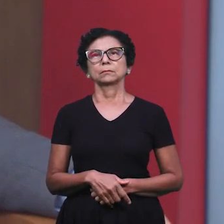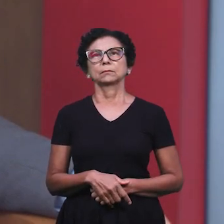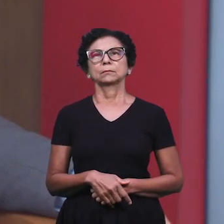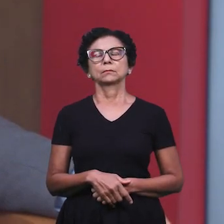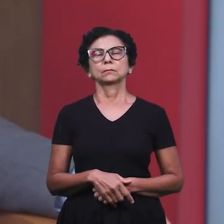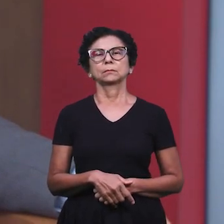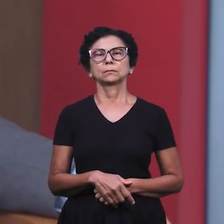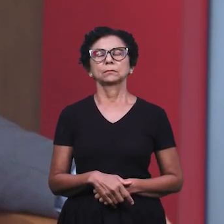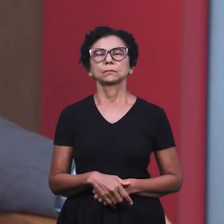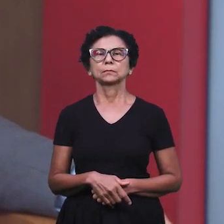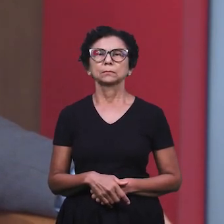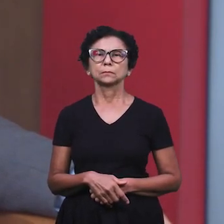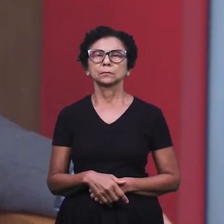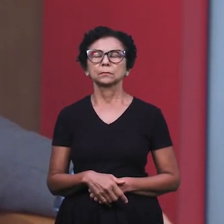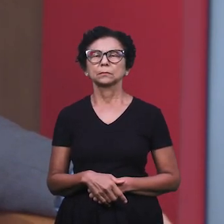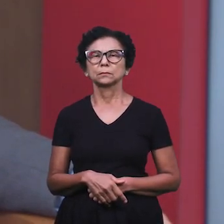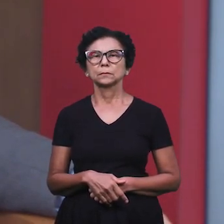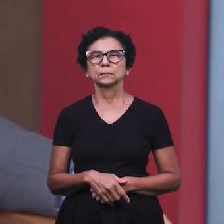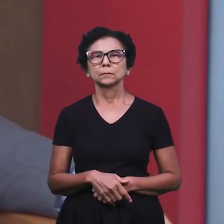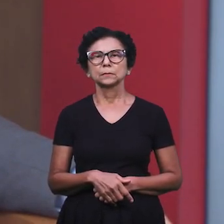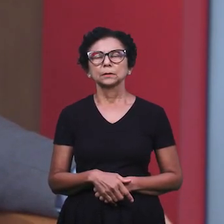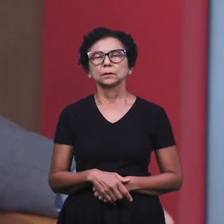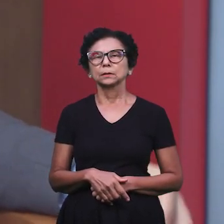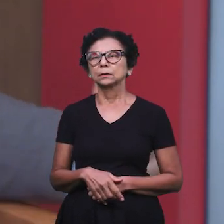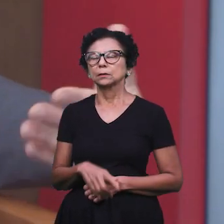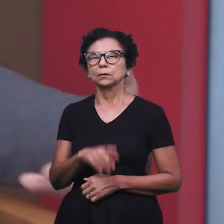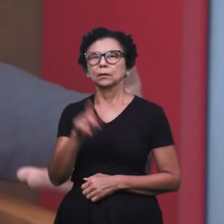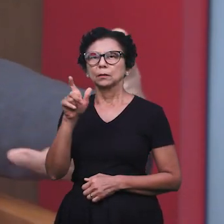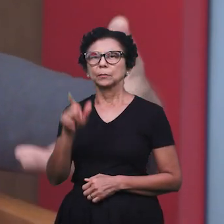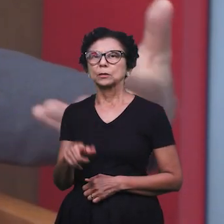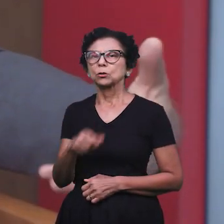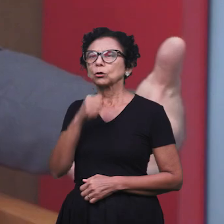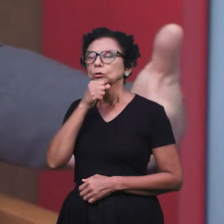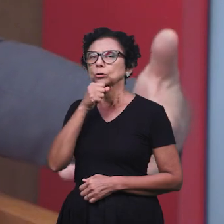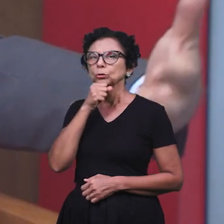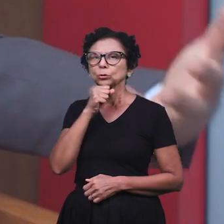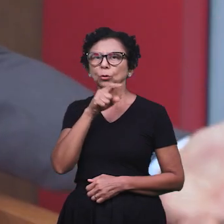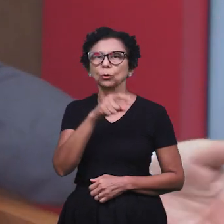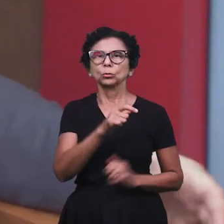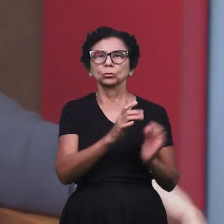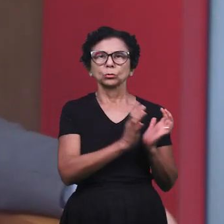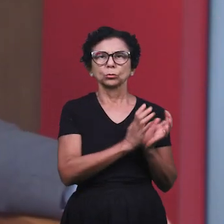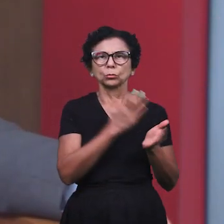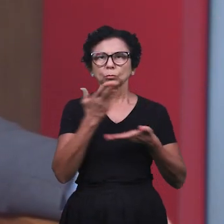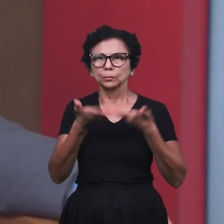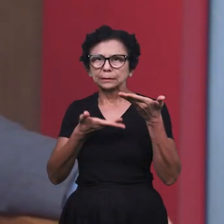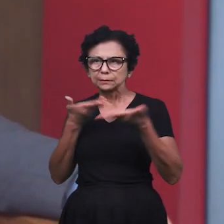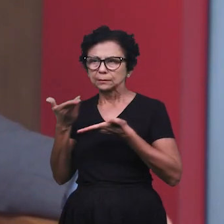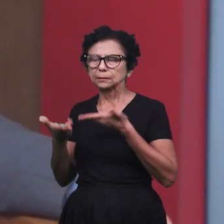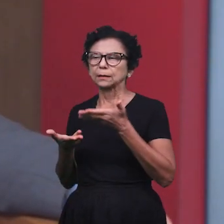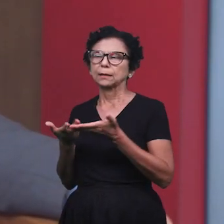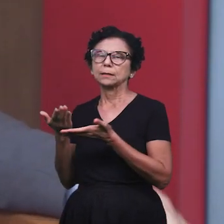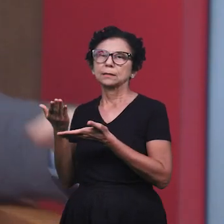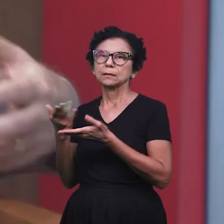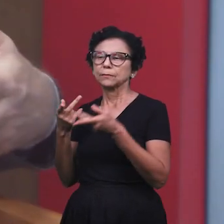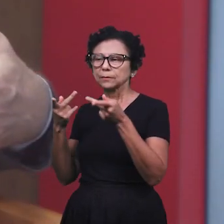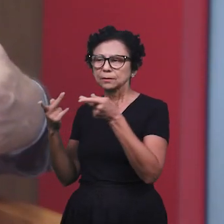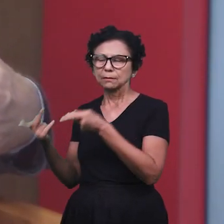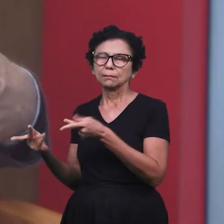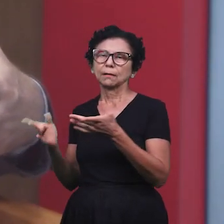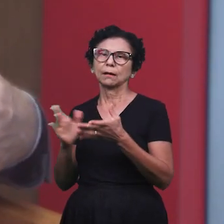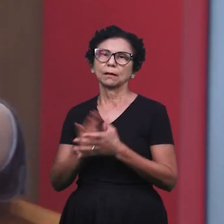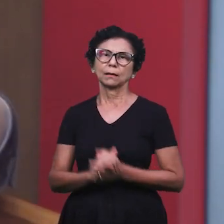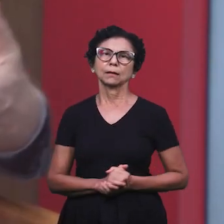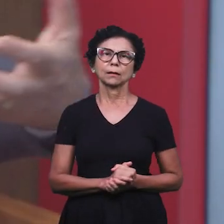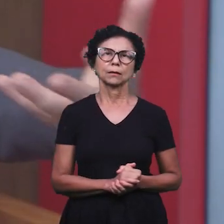A visita aos idosos, cada grupo de assistência ter uma escala de visita aos idosos, o